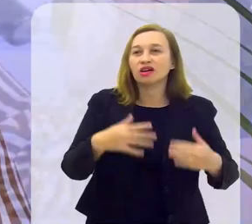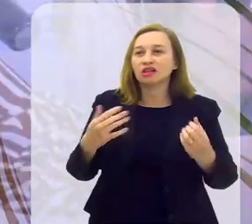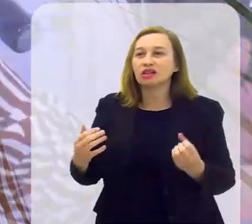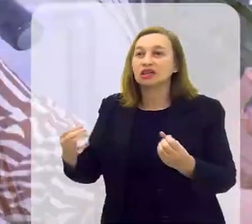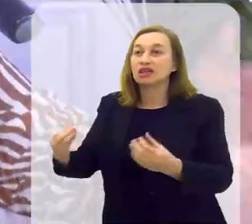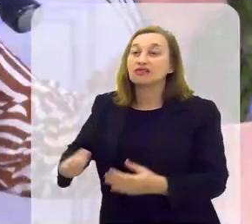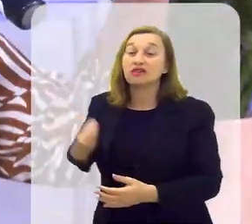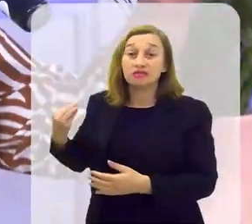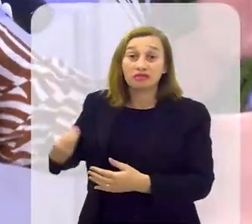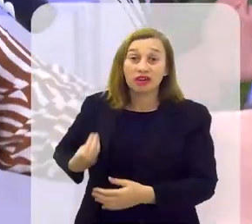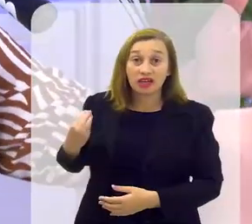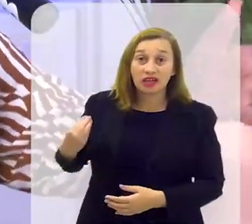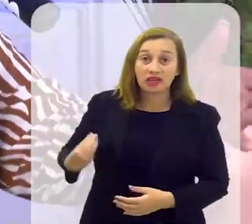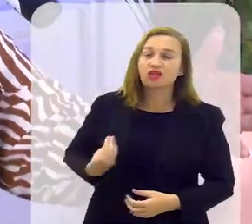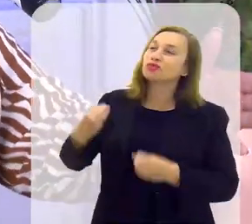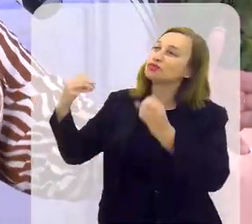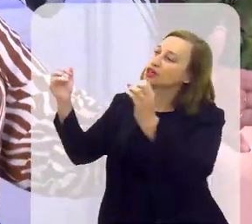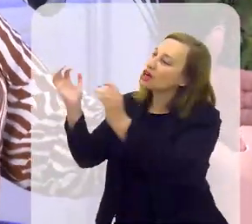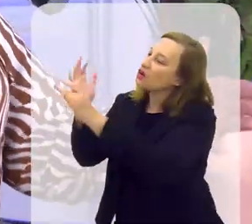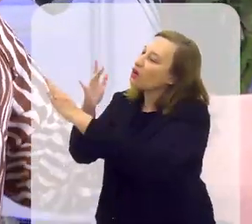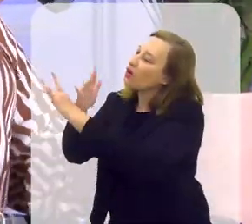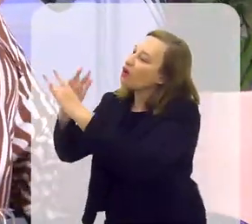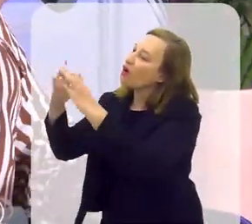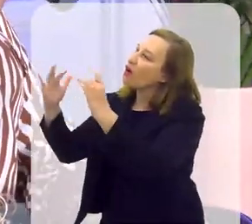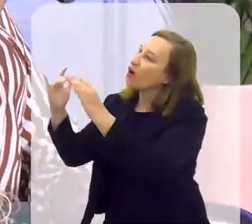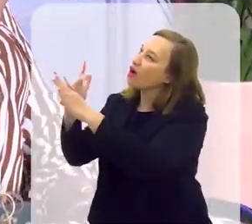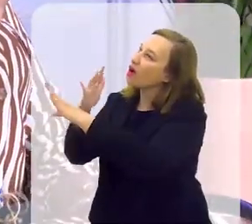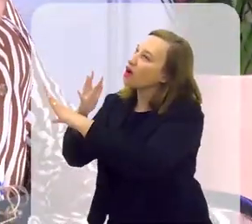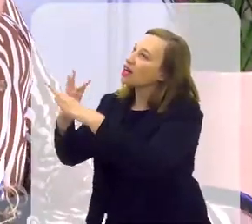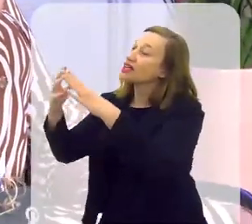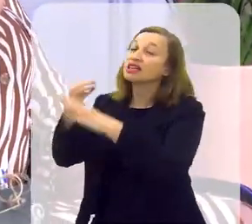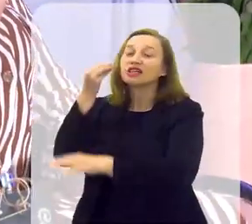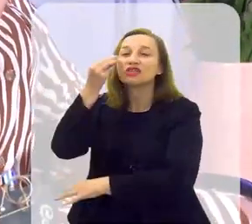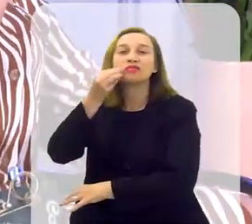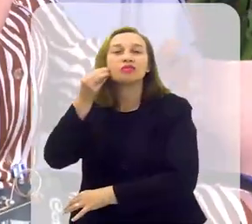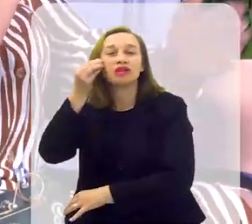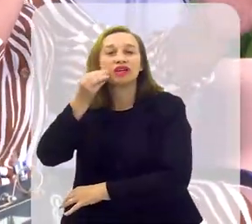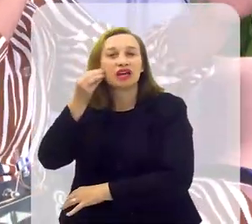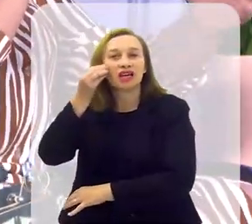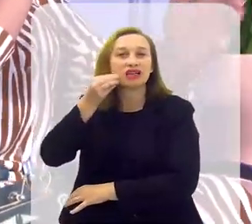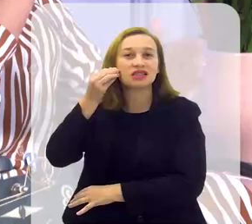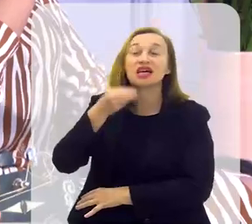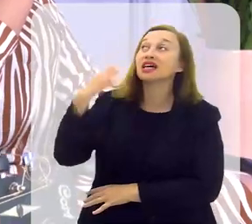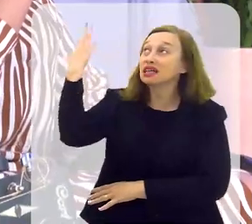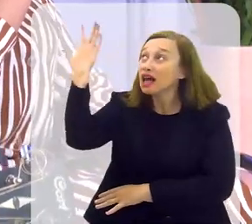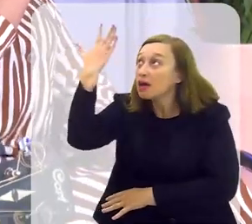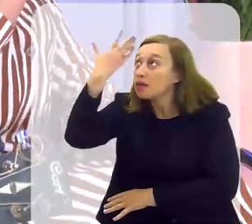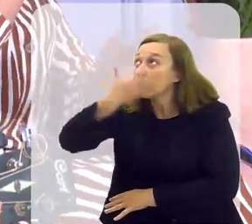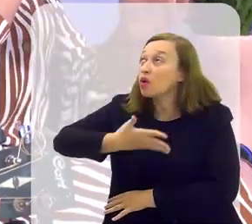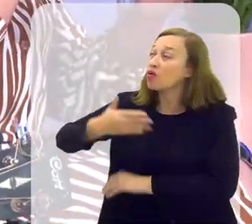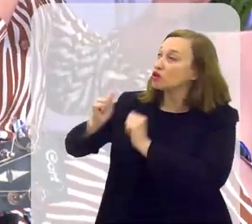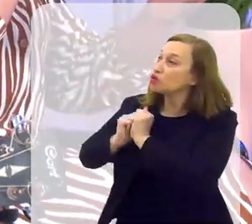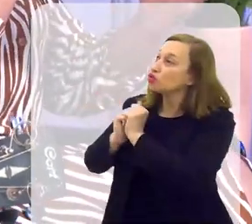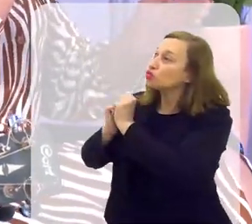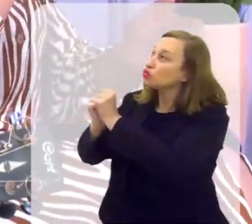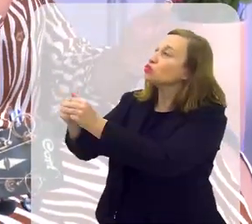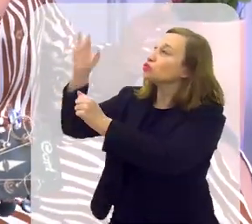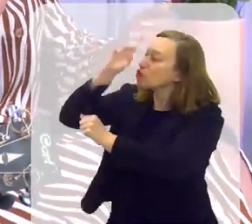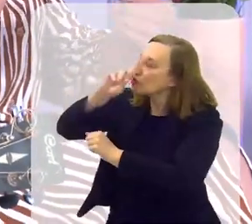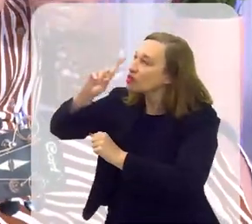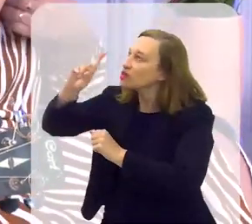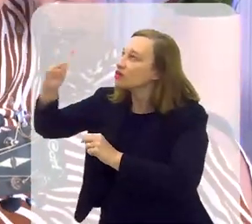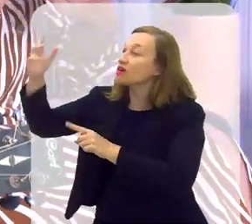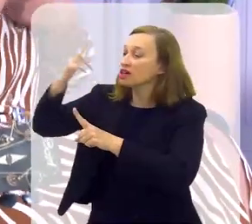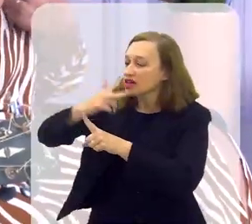glória eu vou prosseguir de glória glória eu vou caminhar de glória